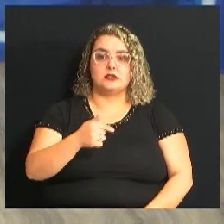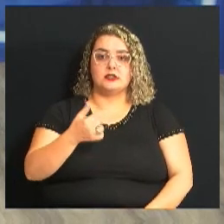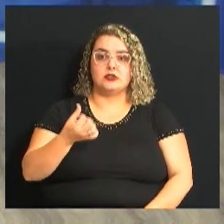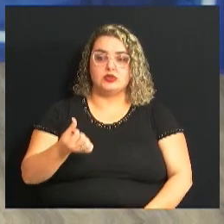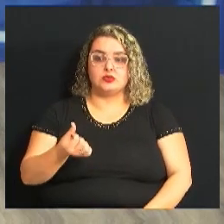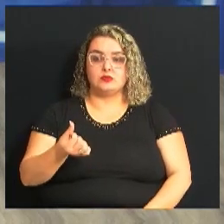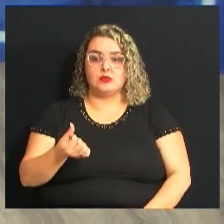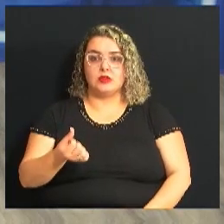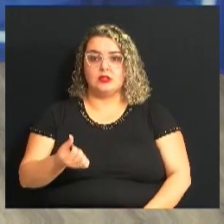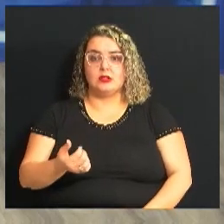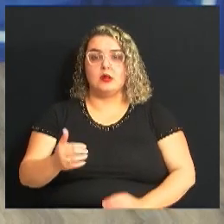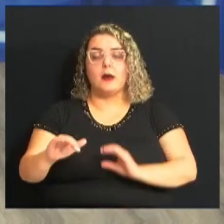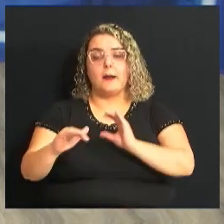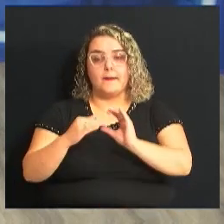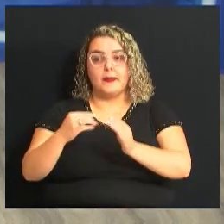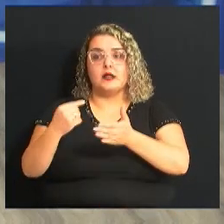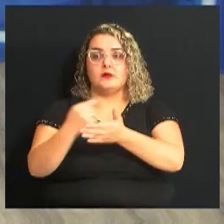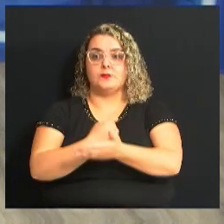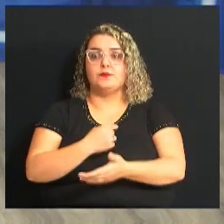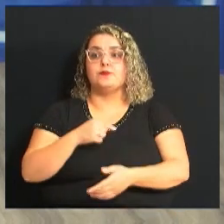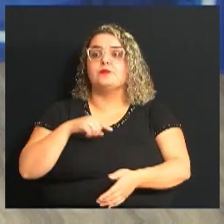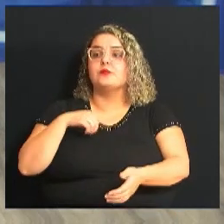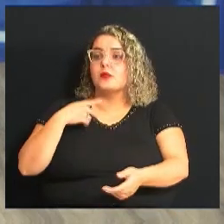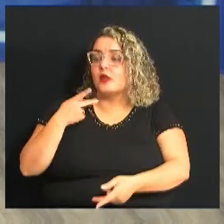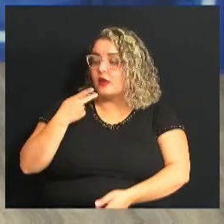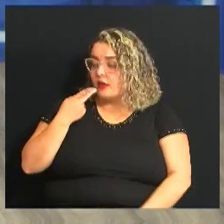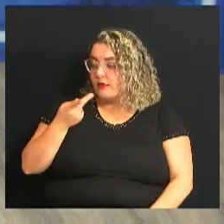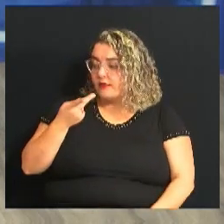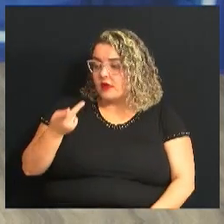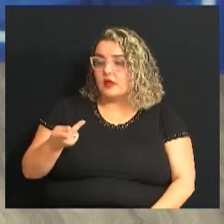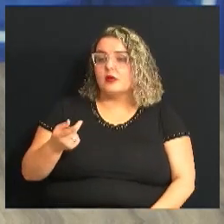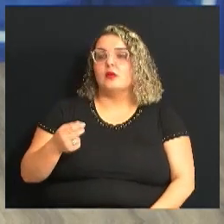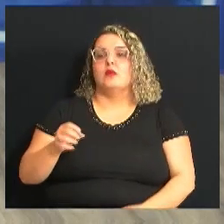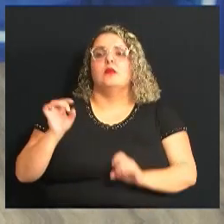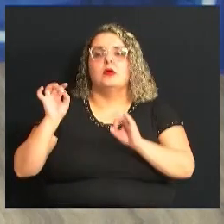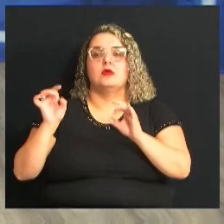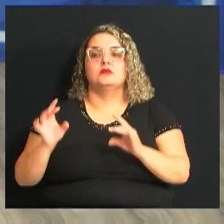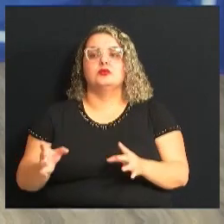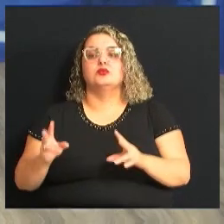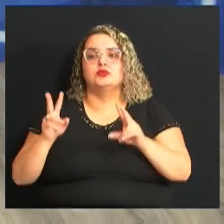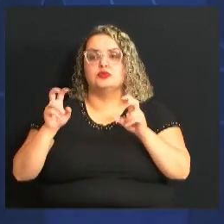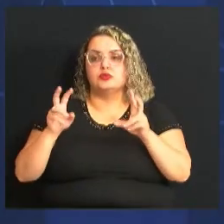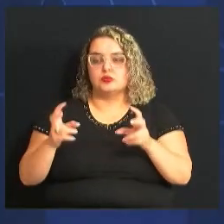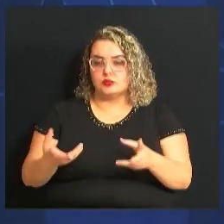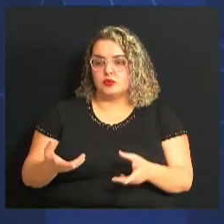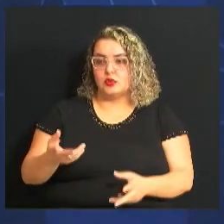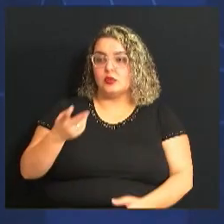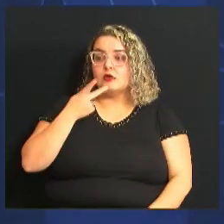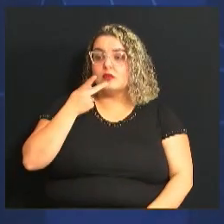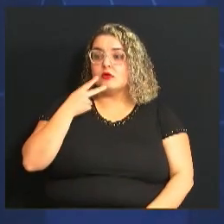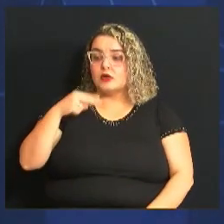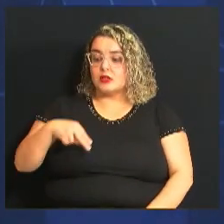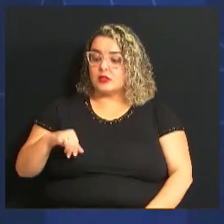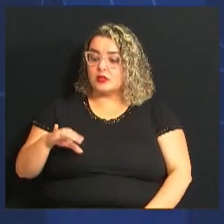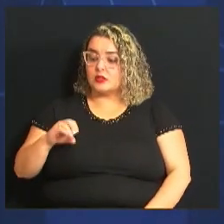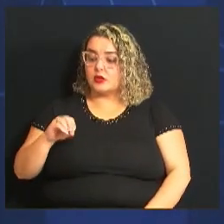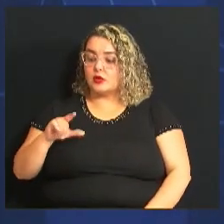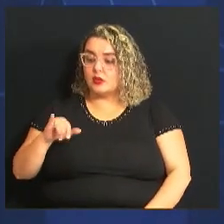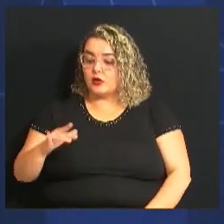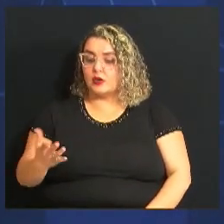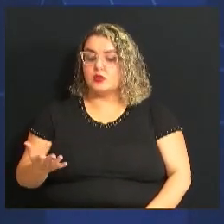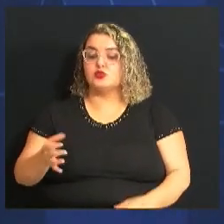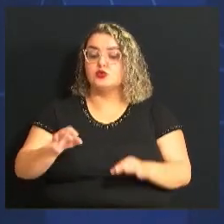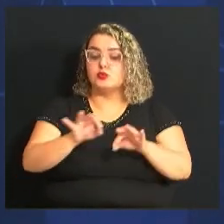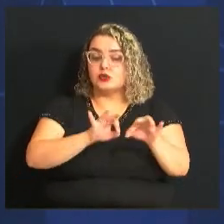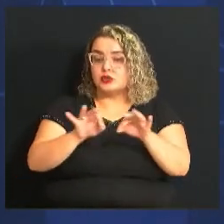978293776, manda o seu questionamento que a gente repassa para a especialista. Sobre este assunto que foi citado agora, Nicole, então sobre este projeto